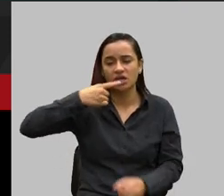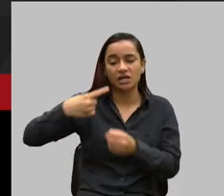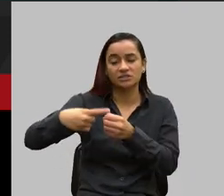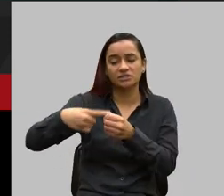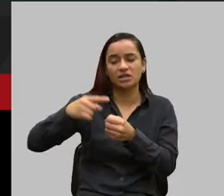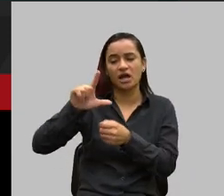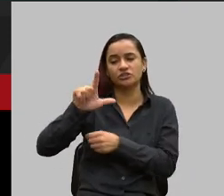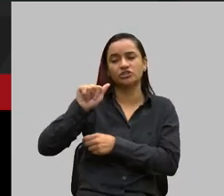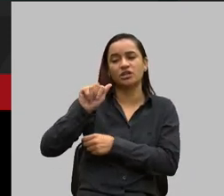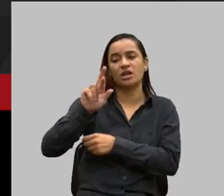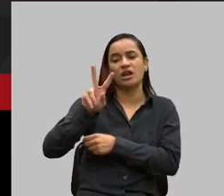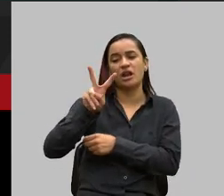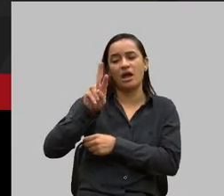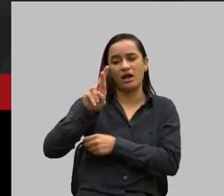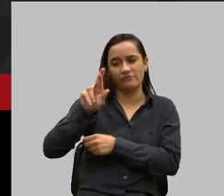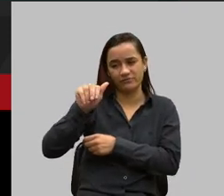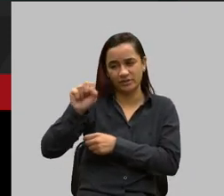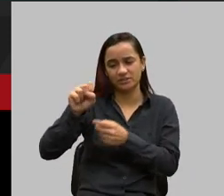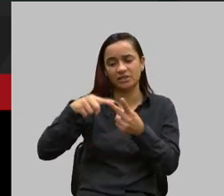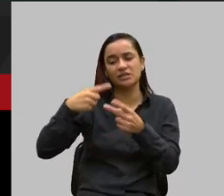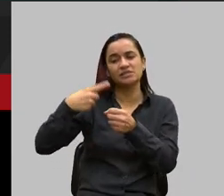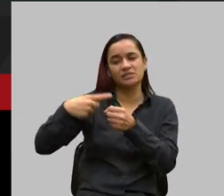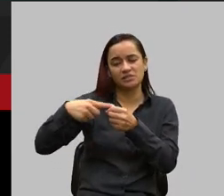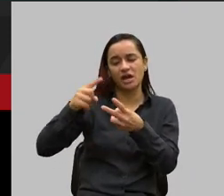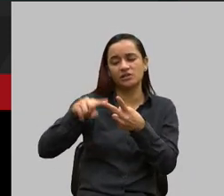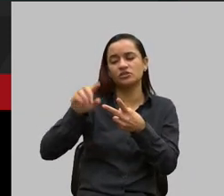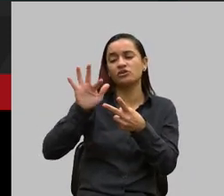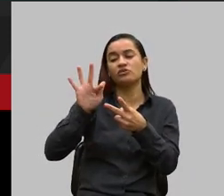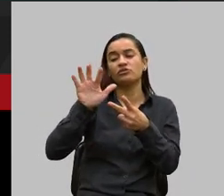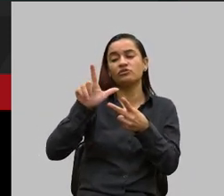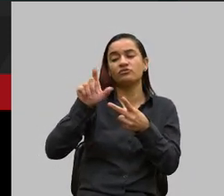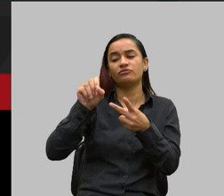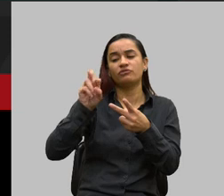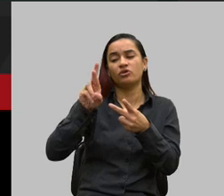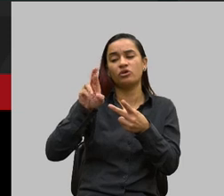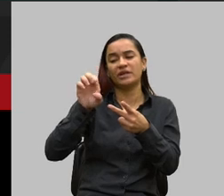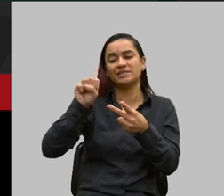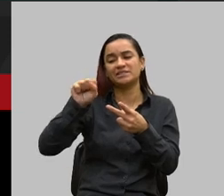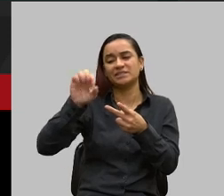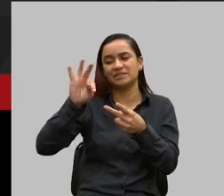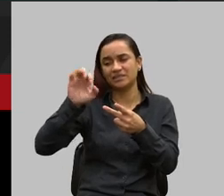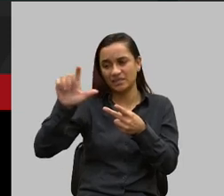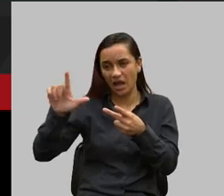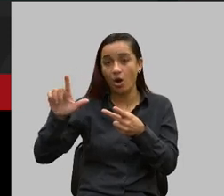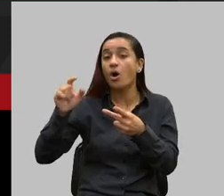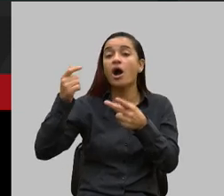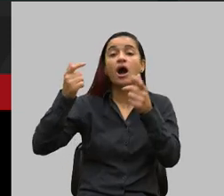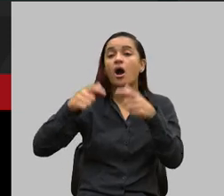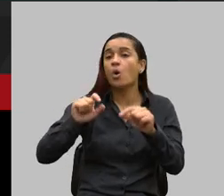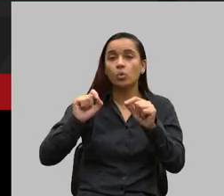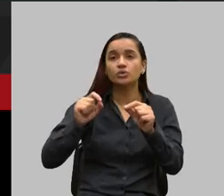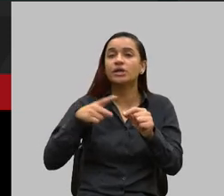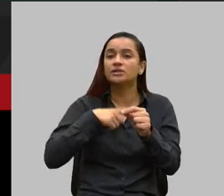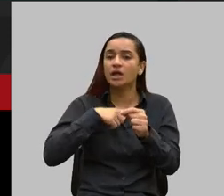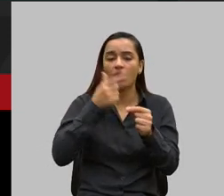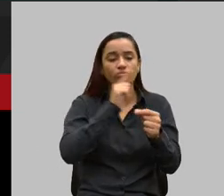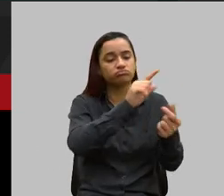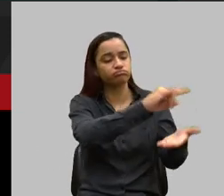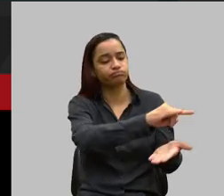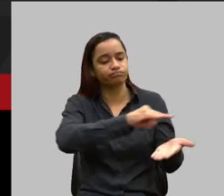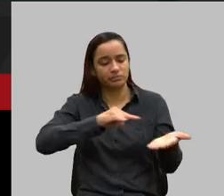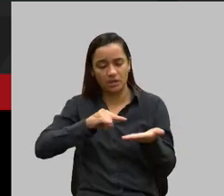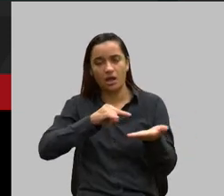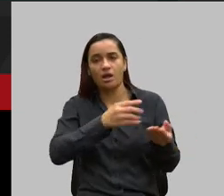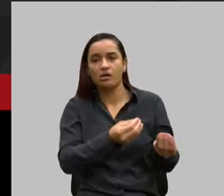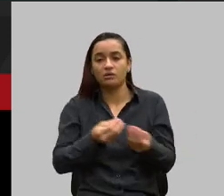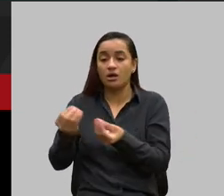ter um produto certificado e com essa certificação acessar o mercado formal né entrar para a gôndola do